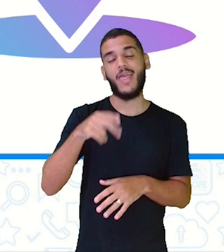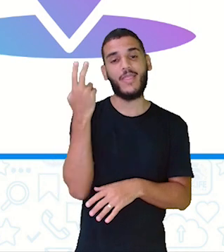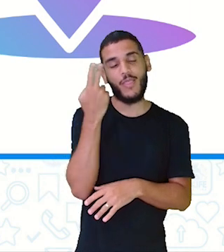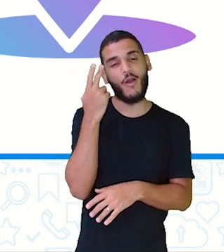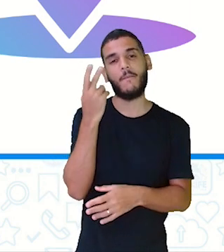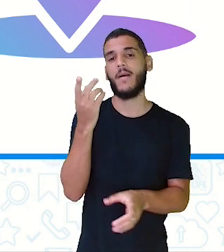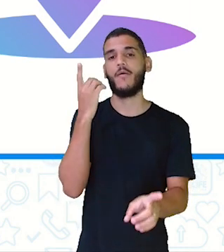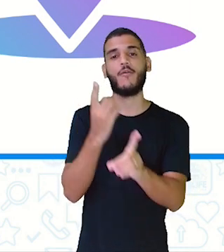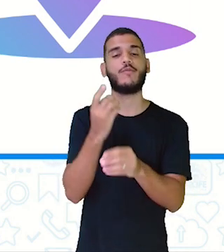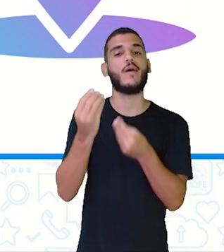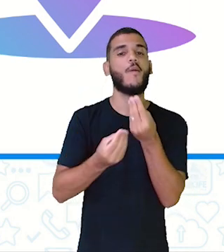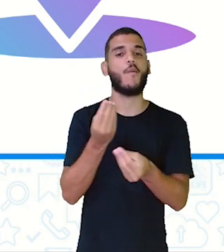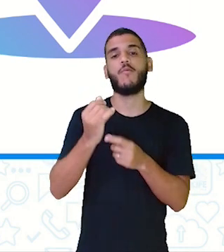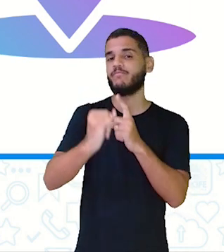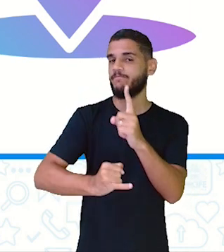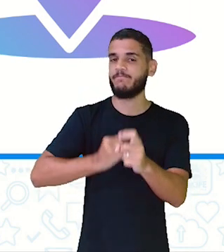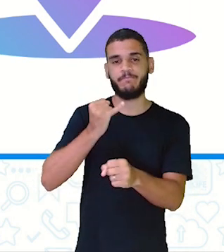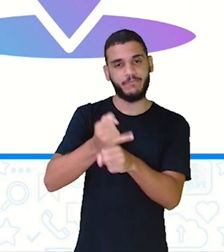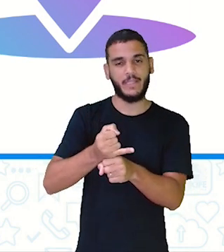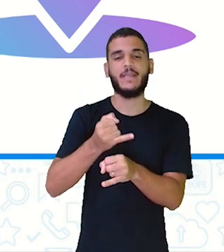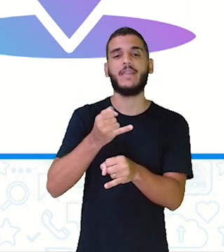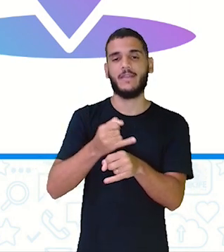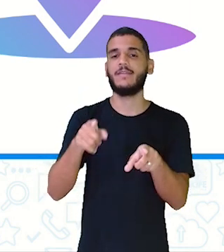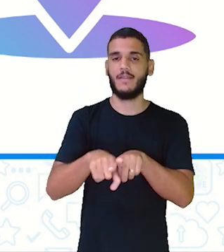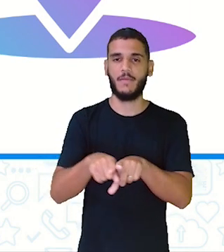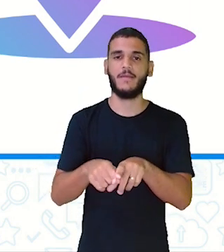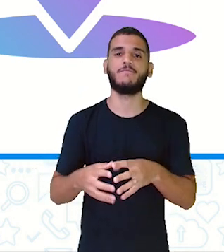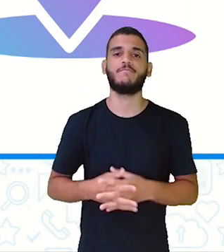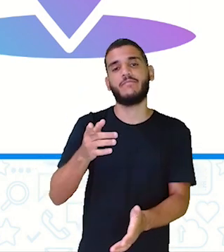serem encontrados através da internet.